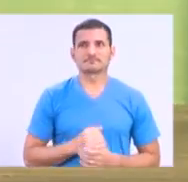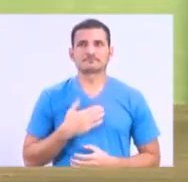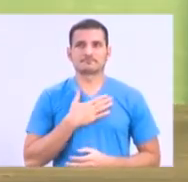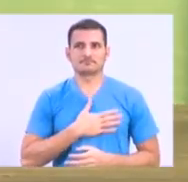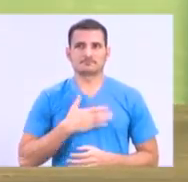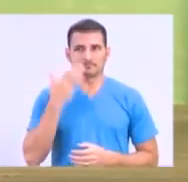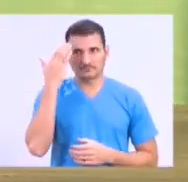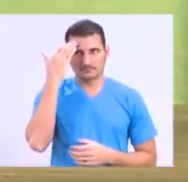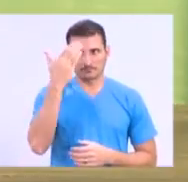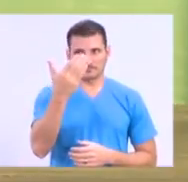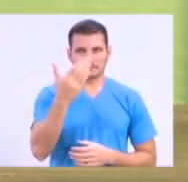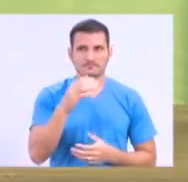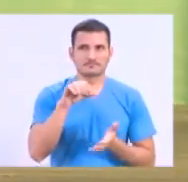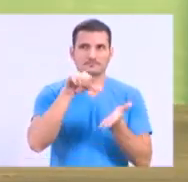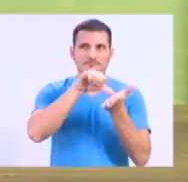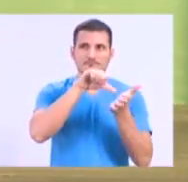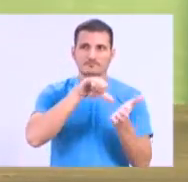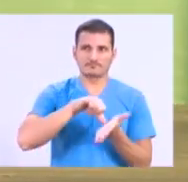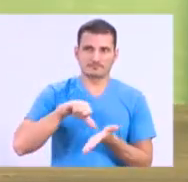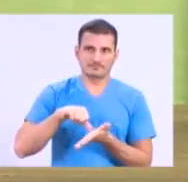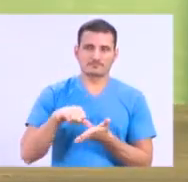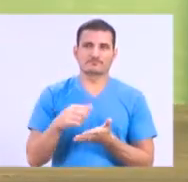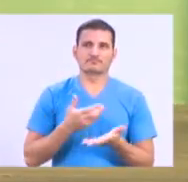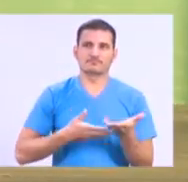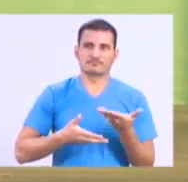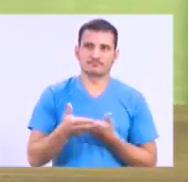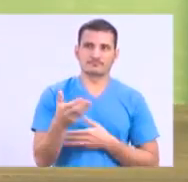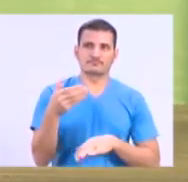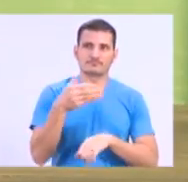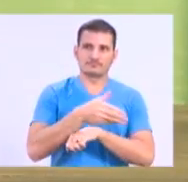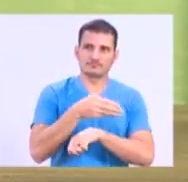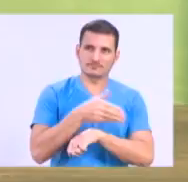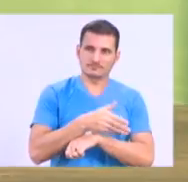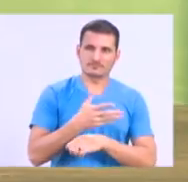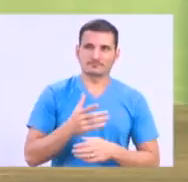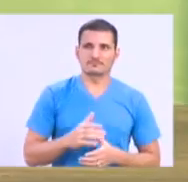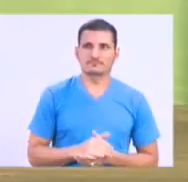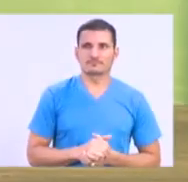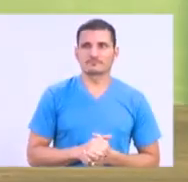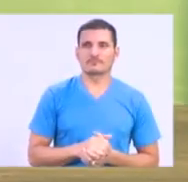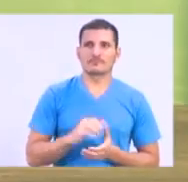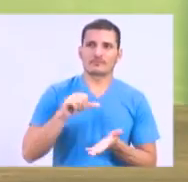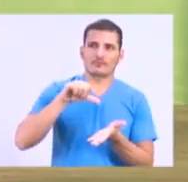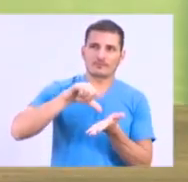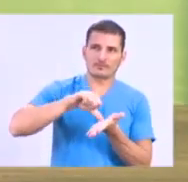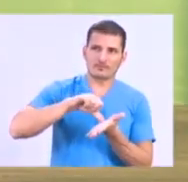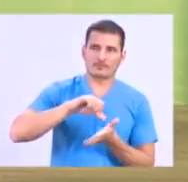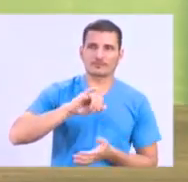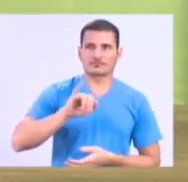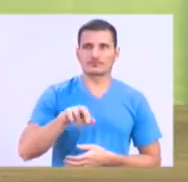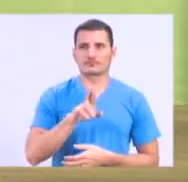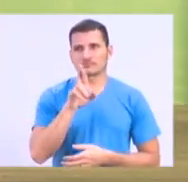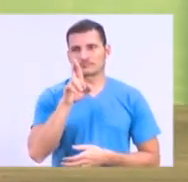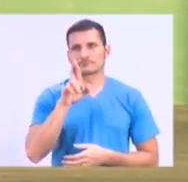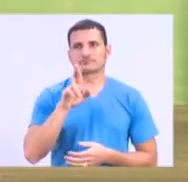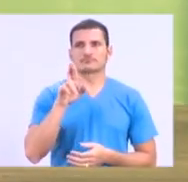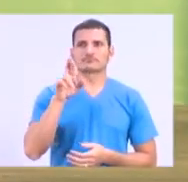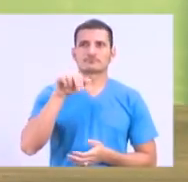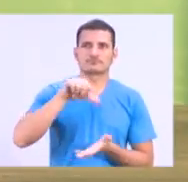os polos, né, pela participação, interação. Participaram polos de Jaru, de